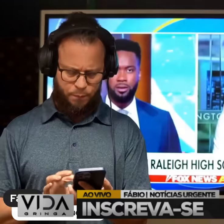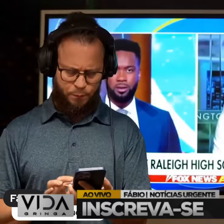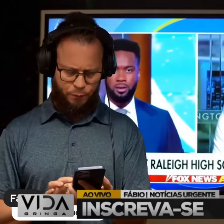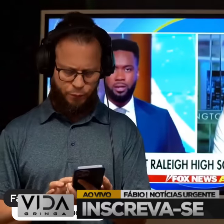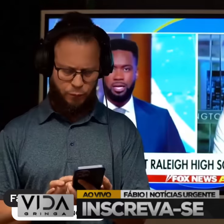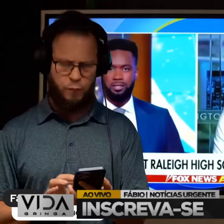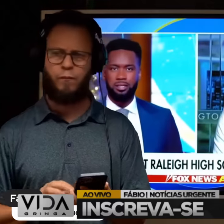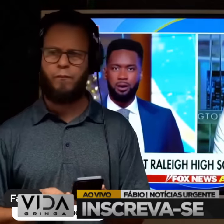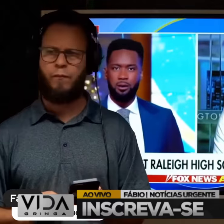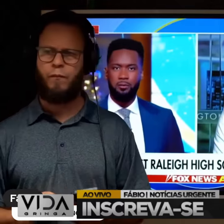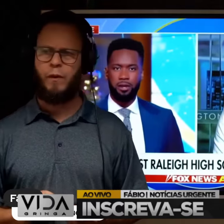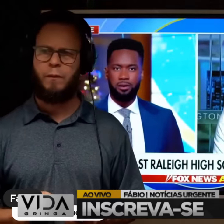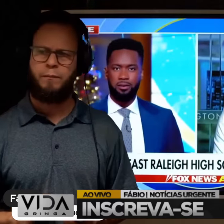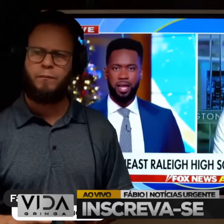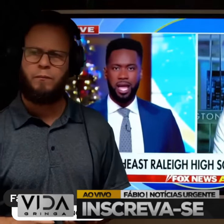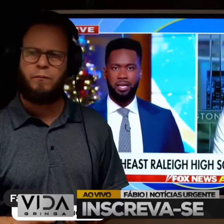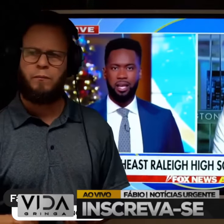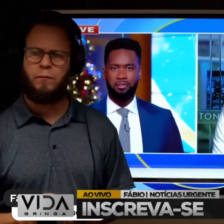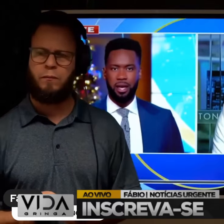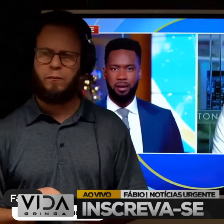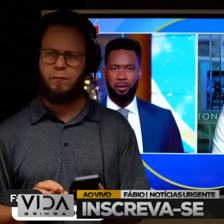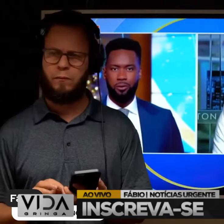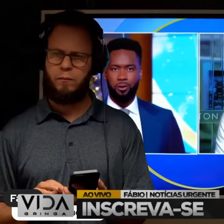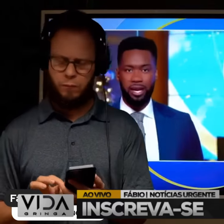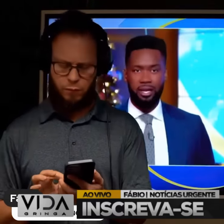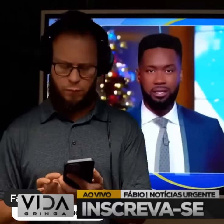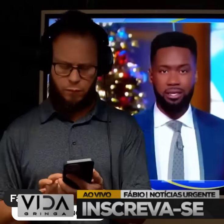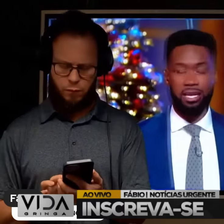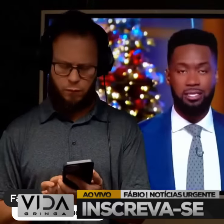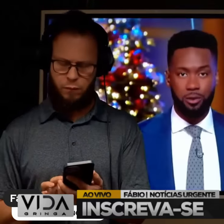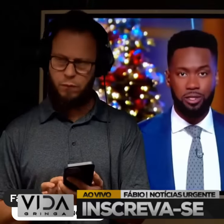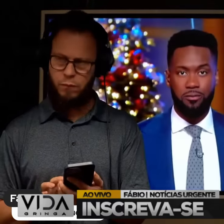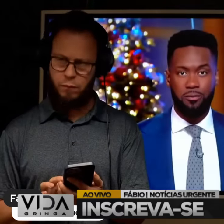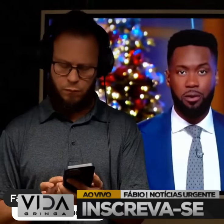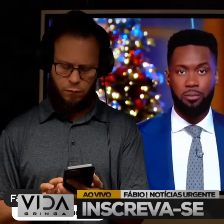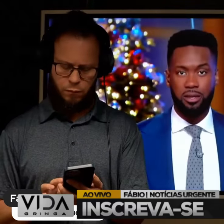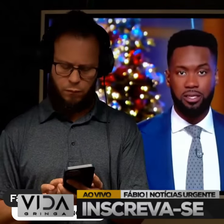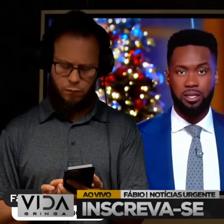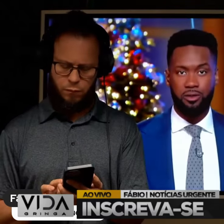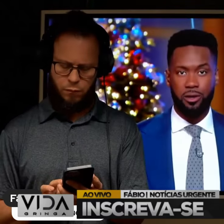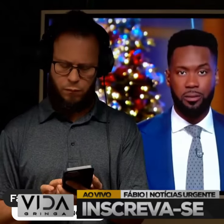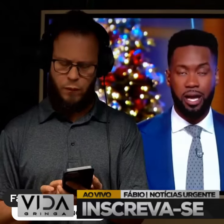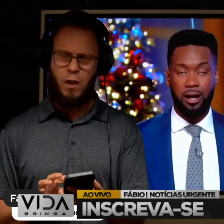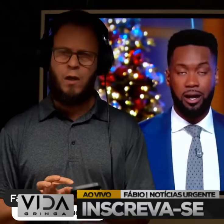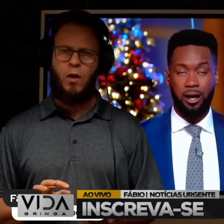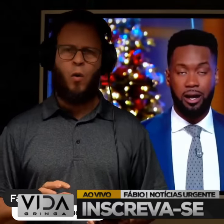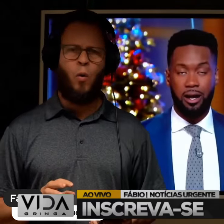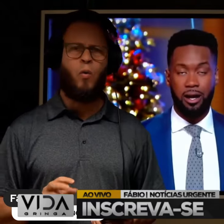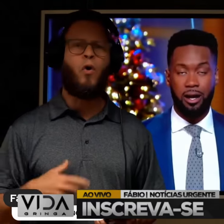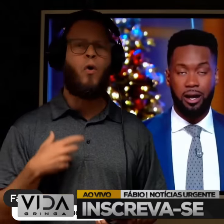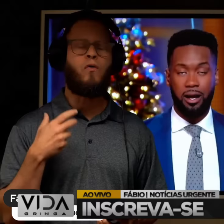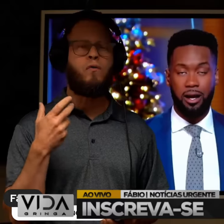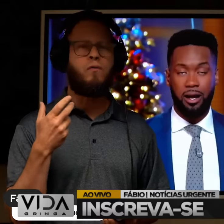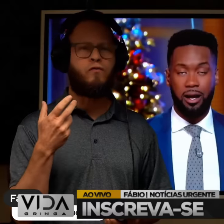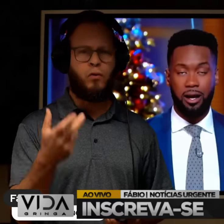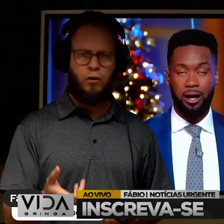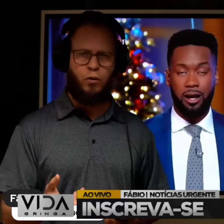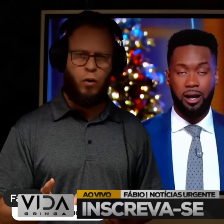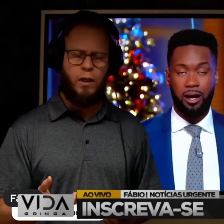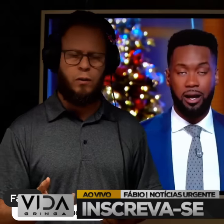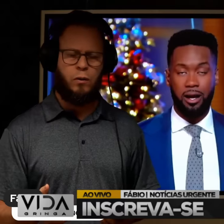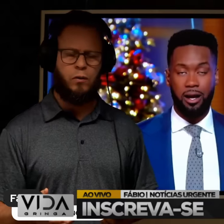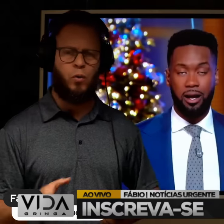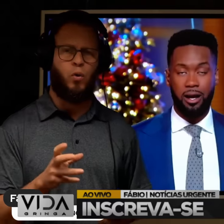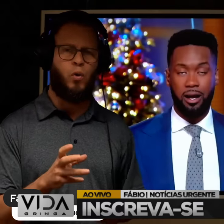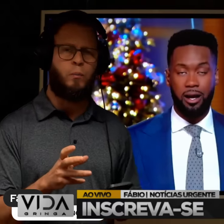aqui. The co-founder of Black Lives Matter, Rhode Island, is endorsing former President Trump. Um